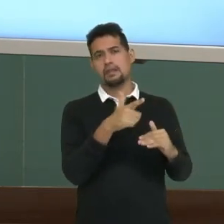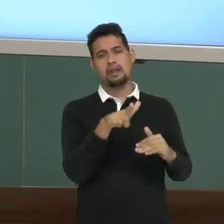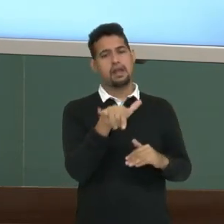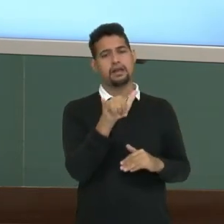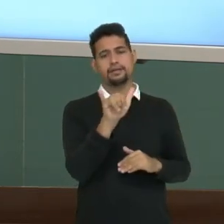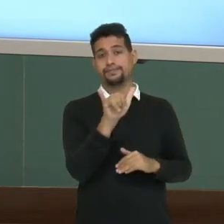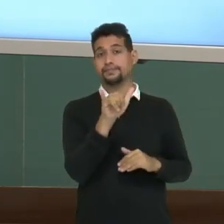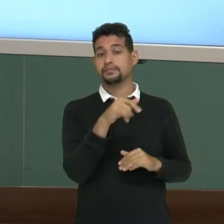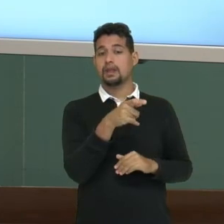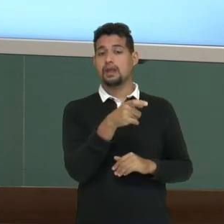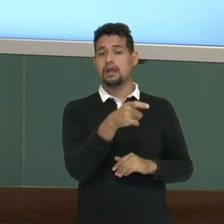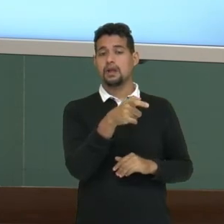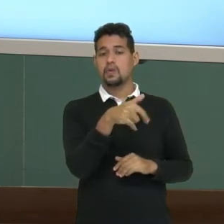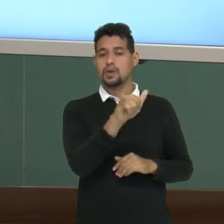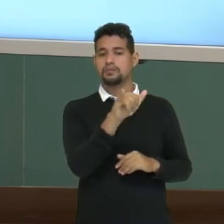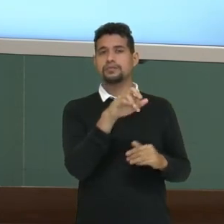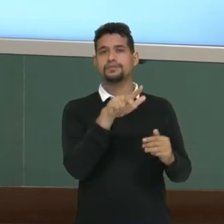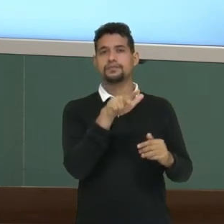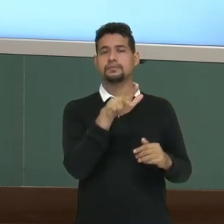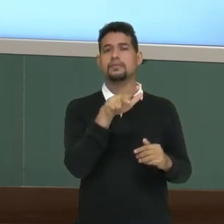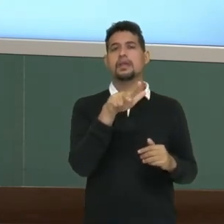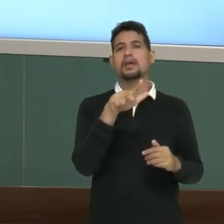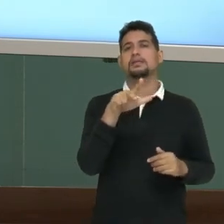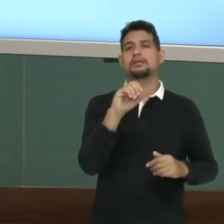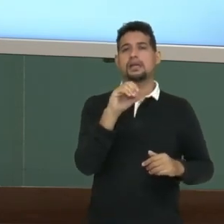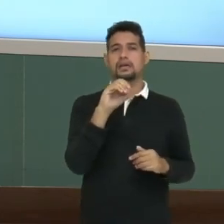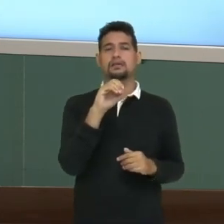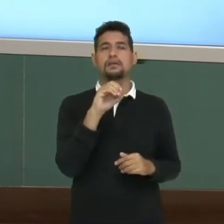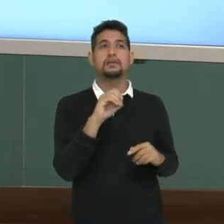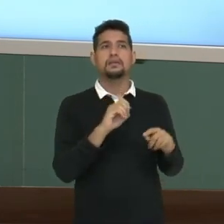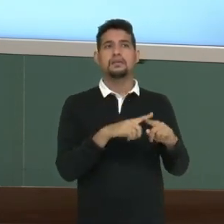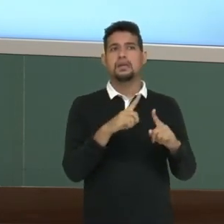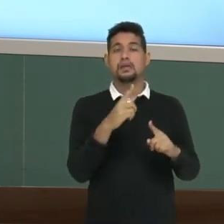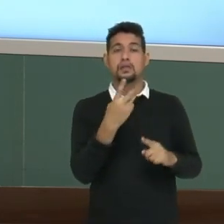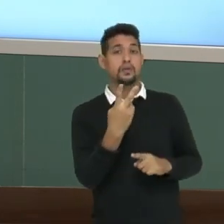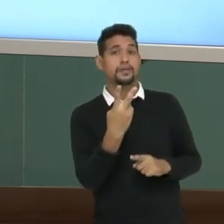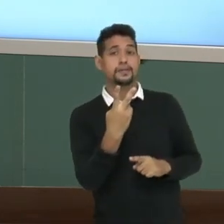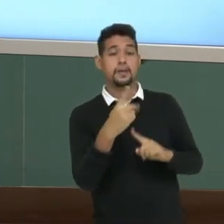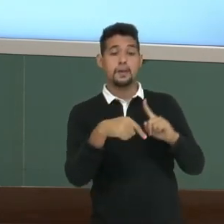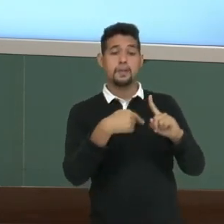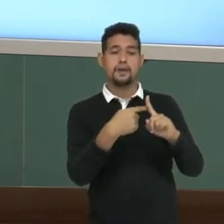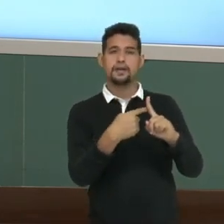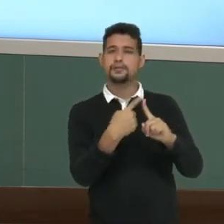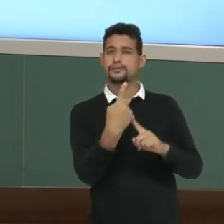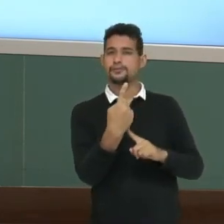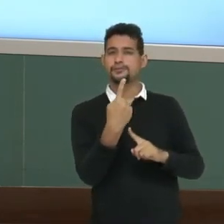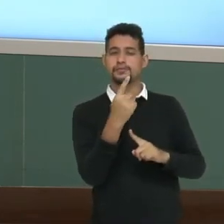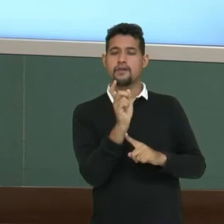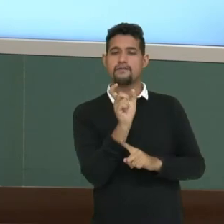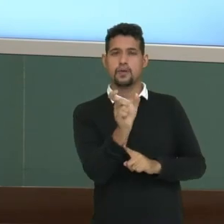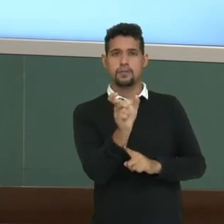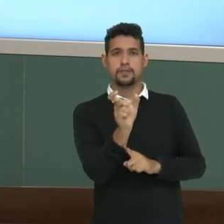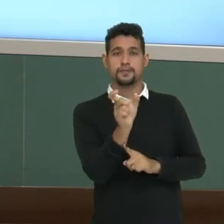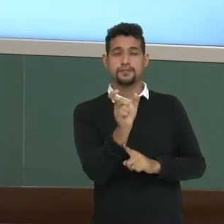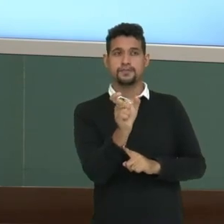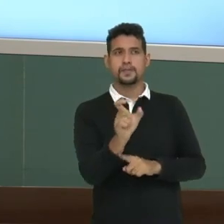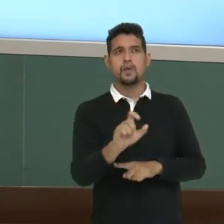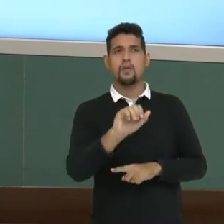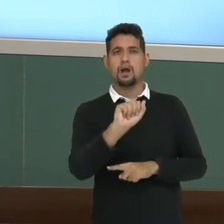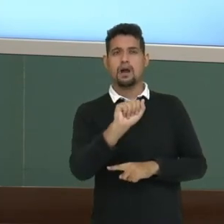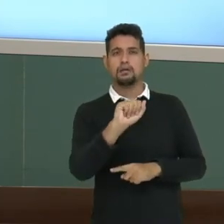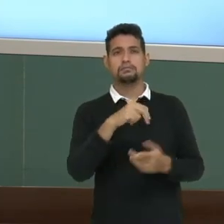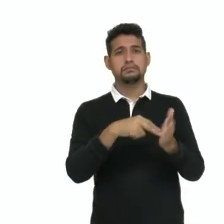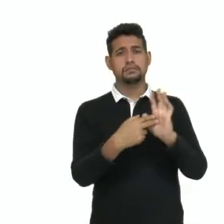portanto, o y vale 0, vezes o y do ponto, que é 2, mais o 1 da fórmula. O a é 1